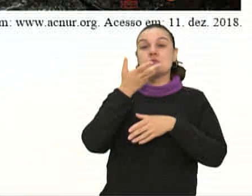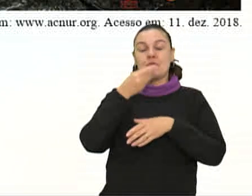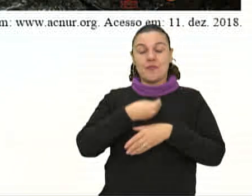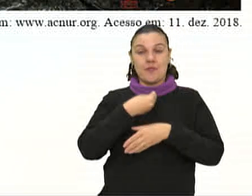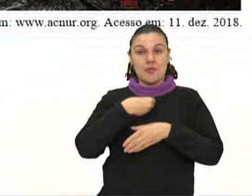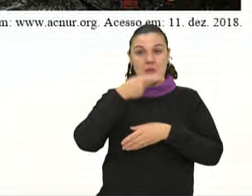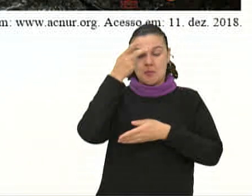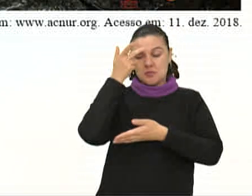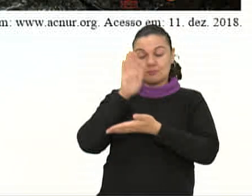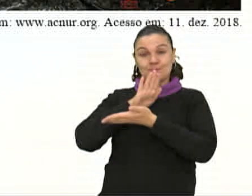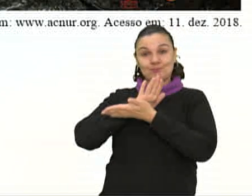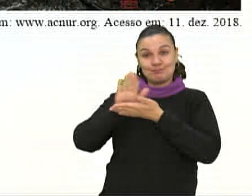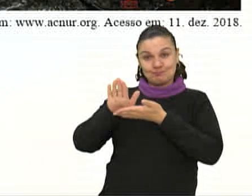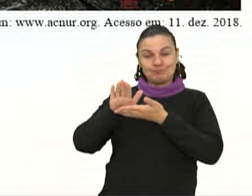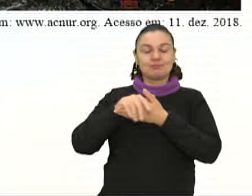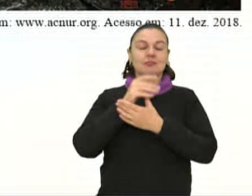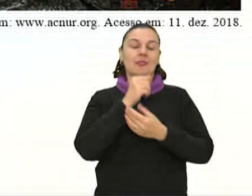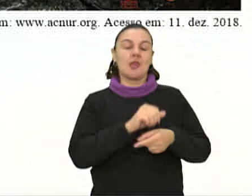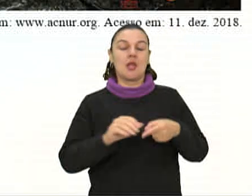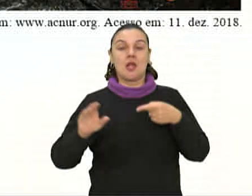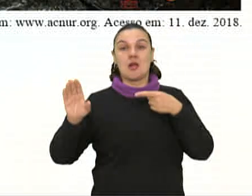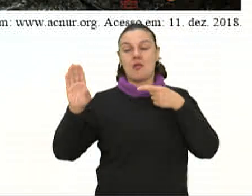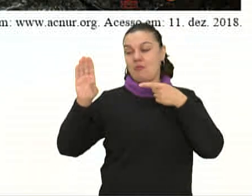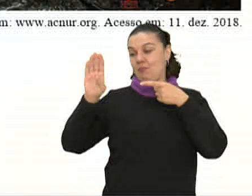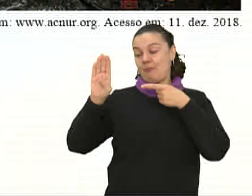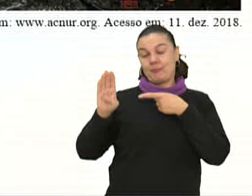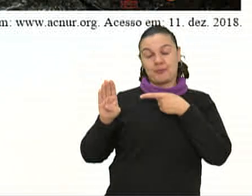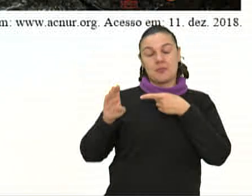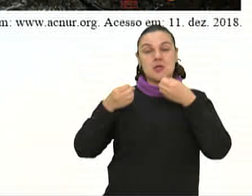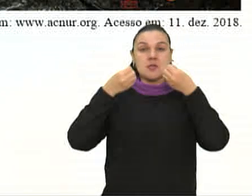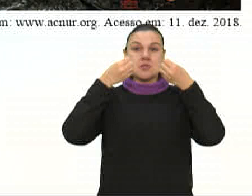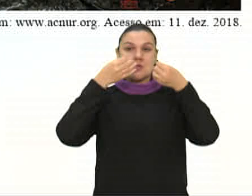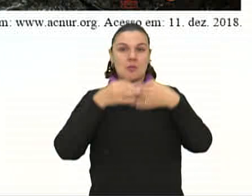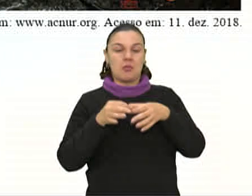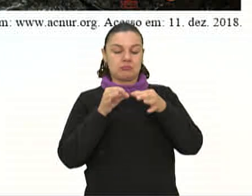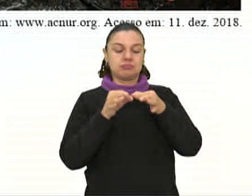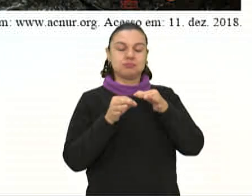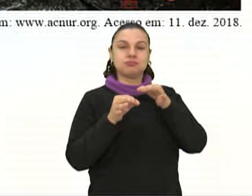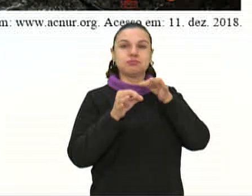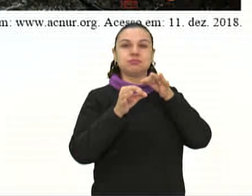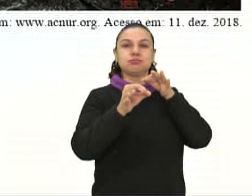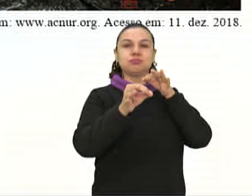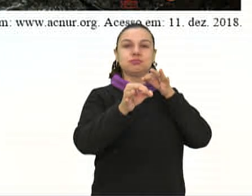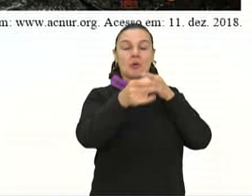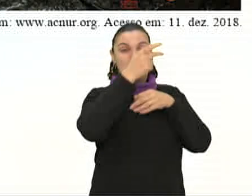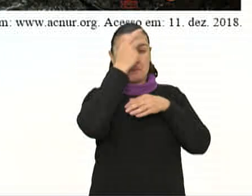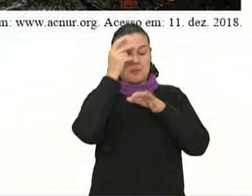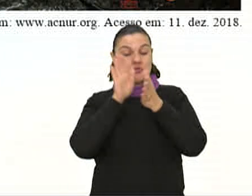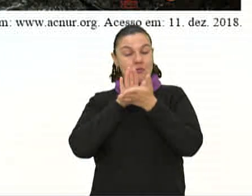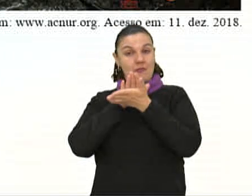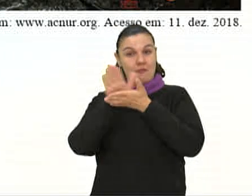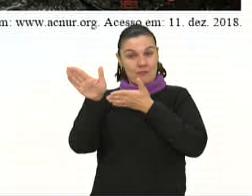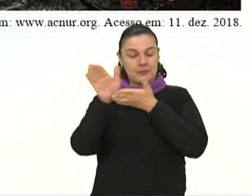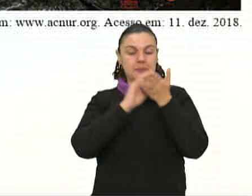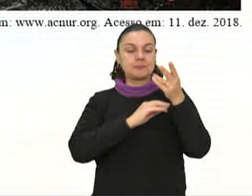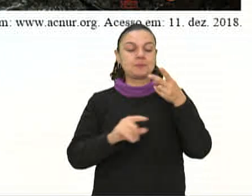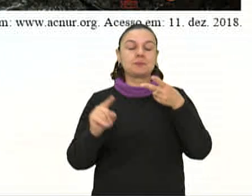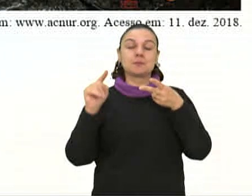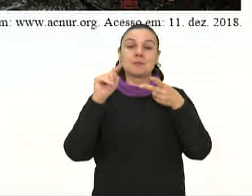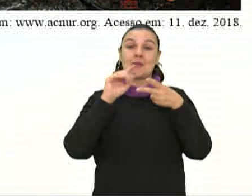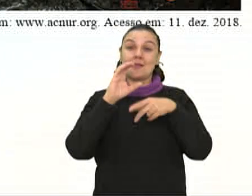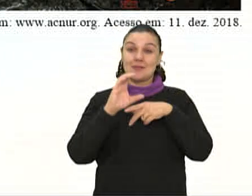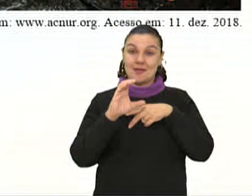refugiados. Letra B, revelar a longa trajetória percorrida pelos refugiados. Letra